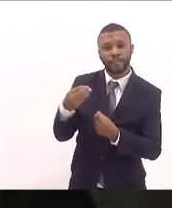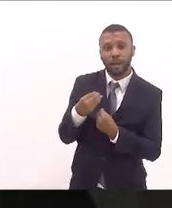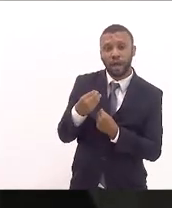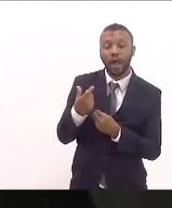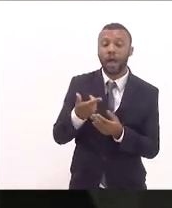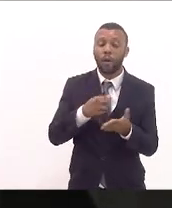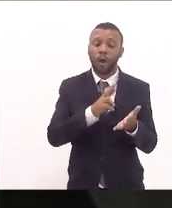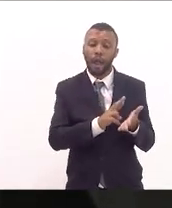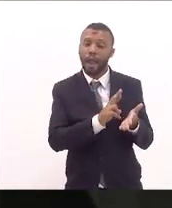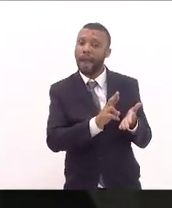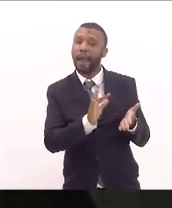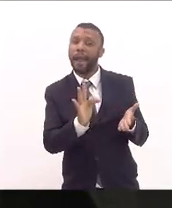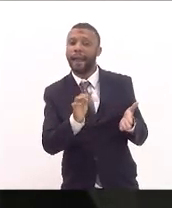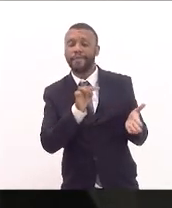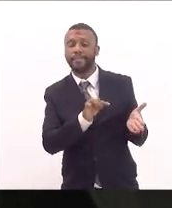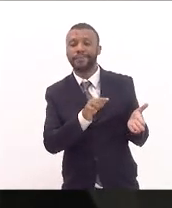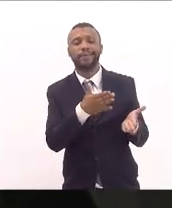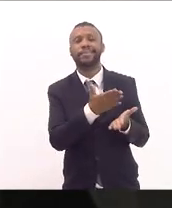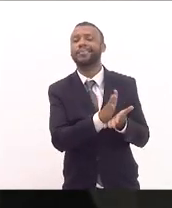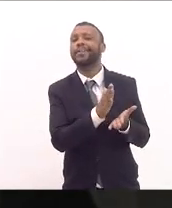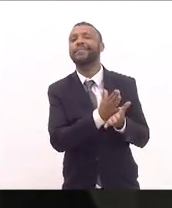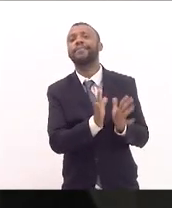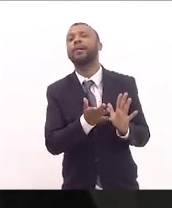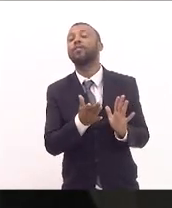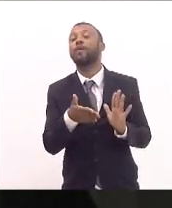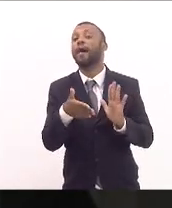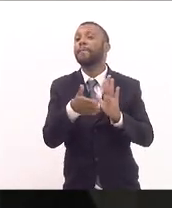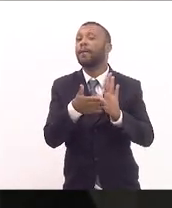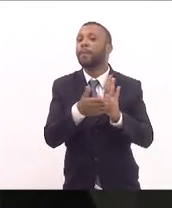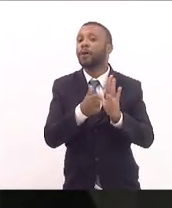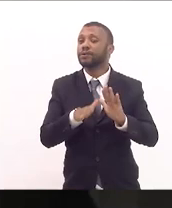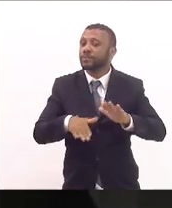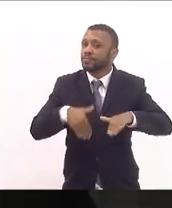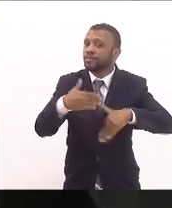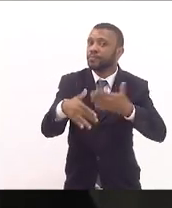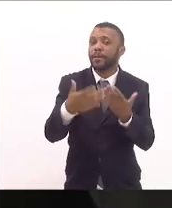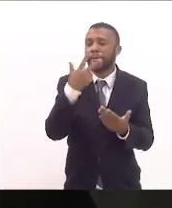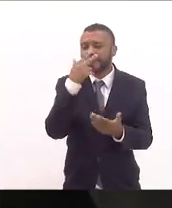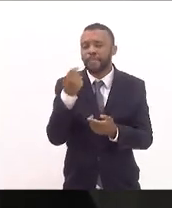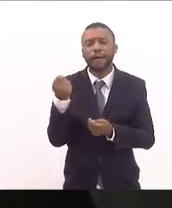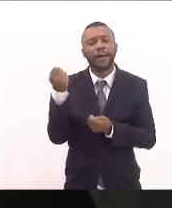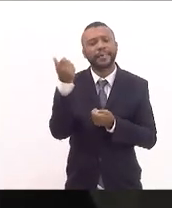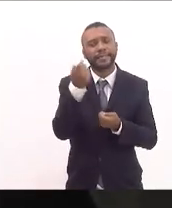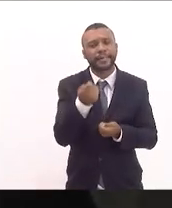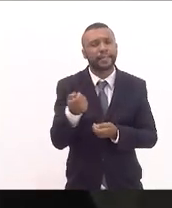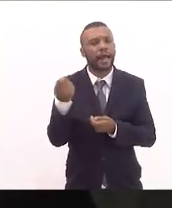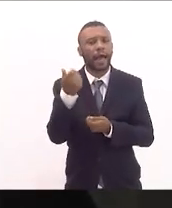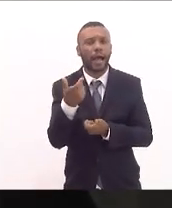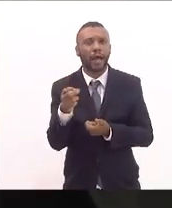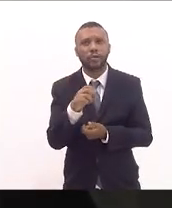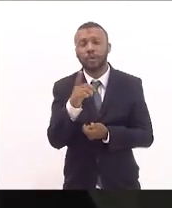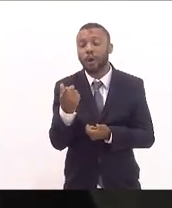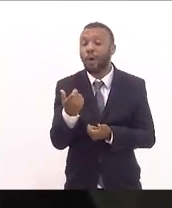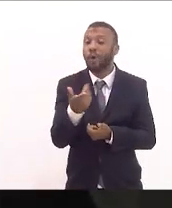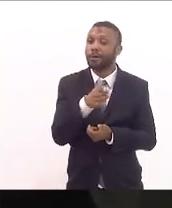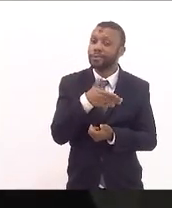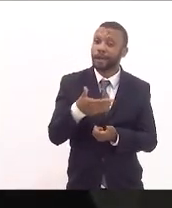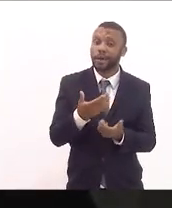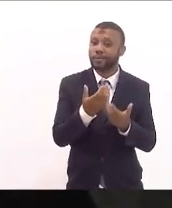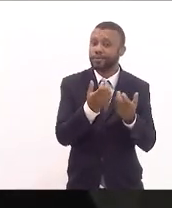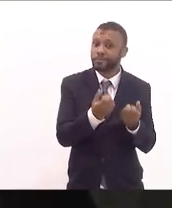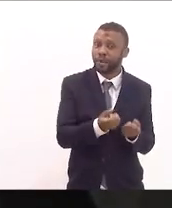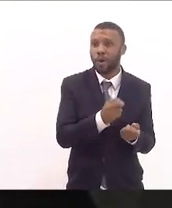é um regime de recuperação fiscal que não tem nada a ver com agenda desenvolvimento que no fundo uma chantagem hoje o Estado adere ao regime